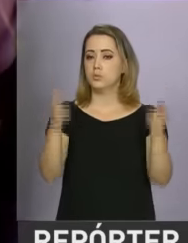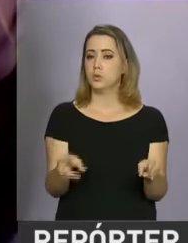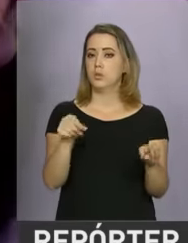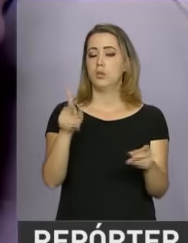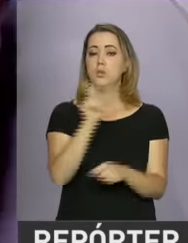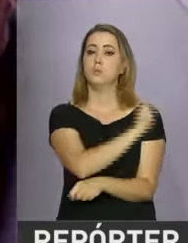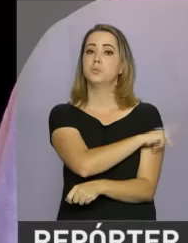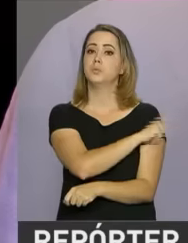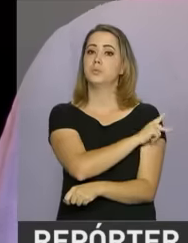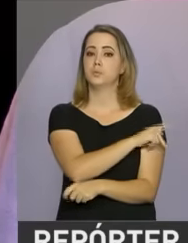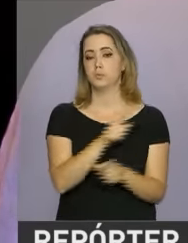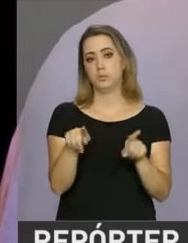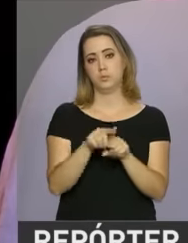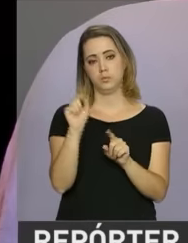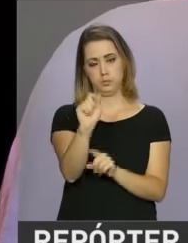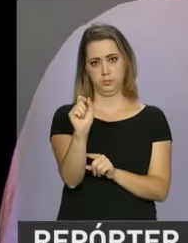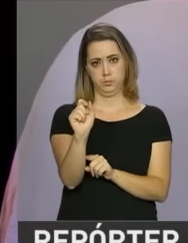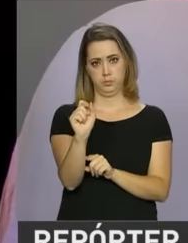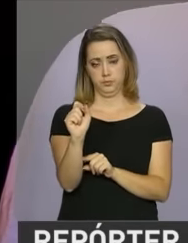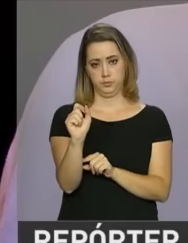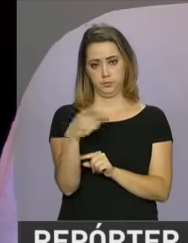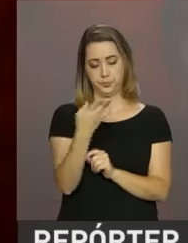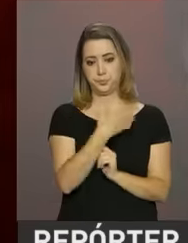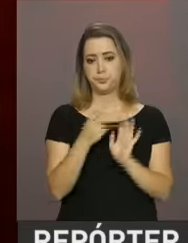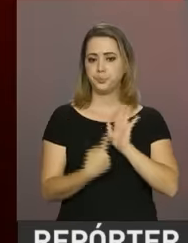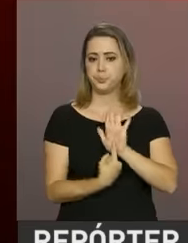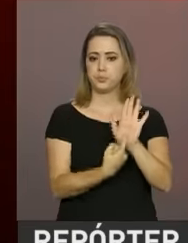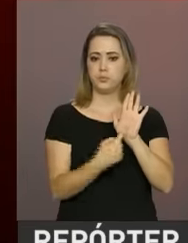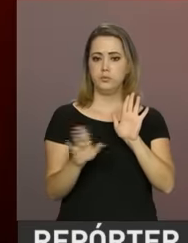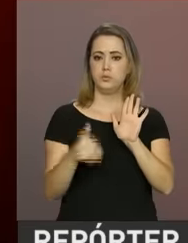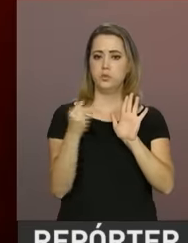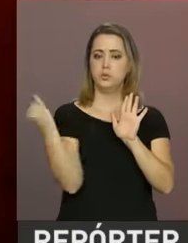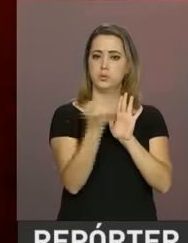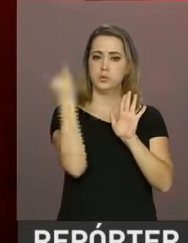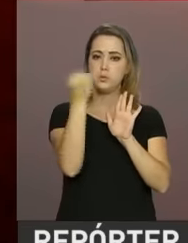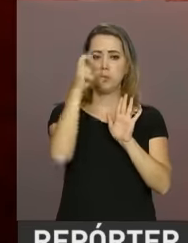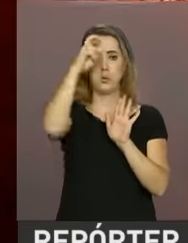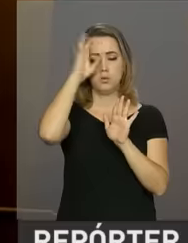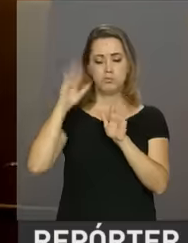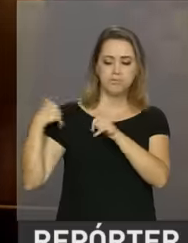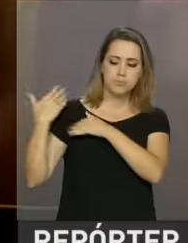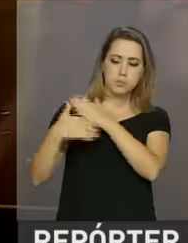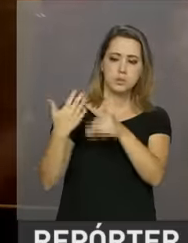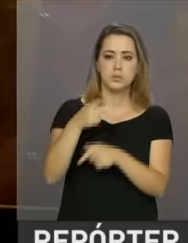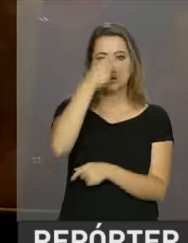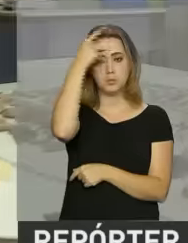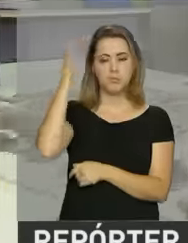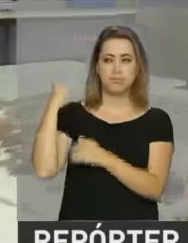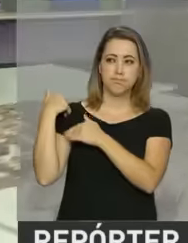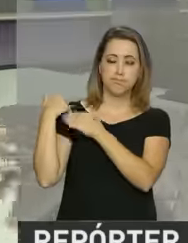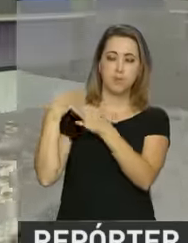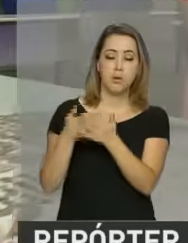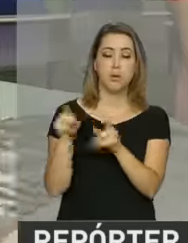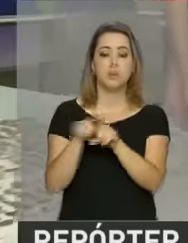piauiense de São Raimundo Nonato as peças mostram a importância do patrimônio cultural deixado pelos povos pré-históricos e o